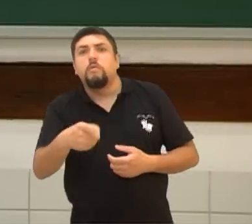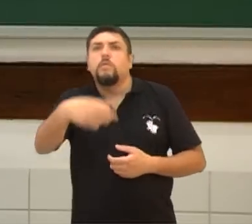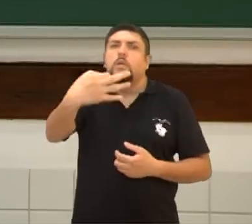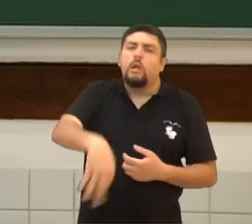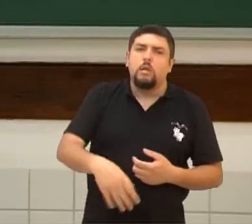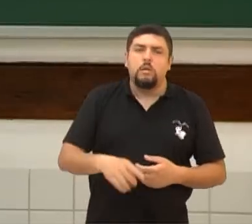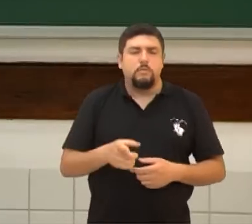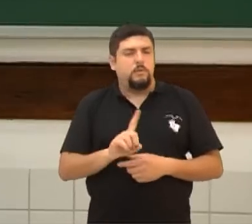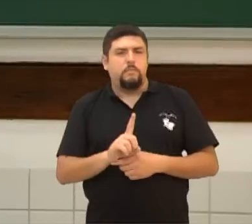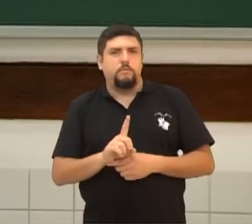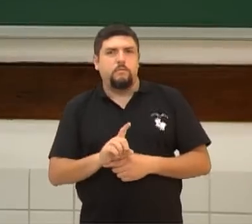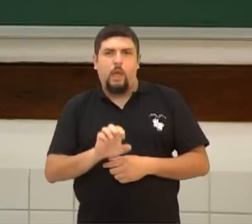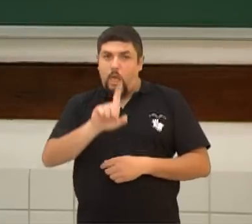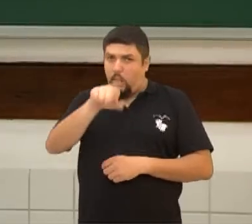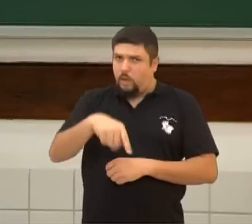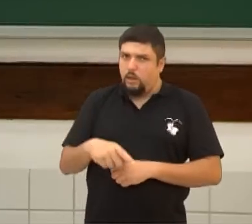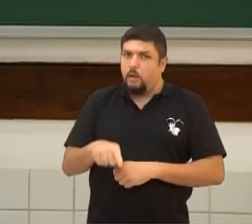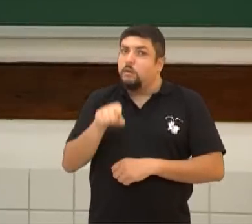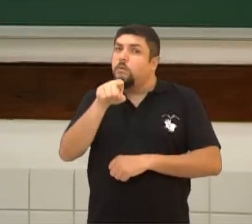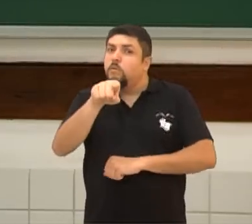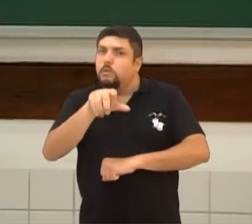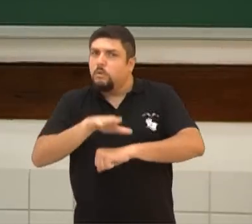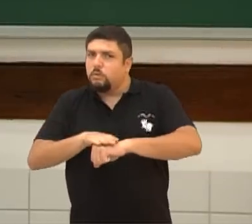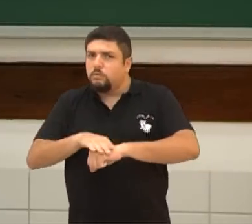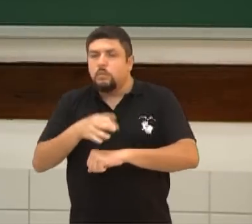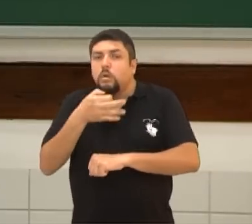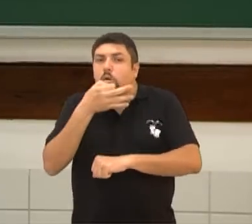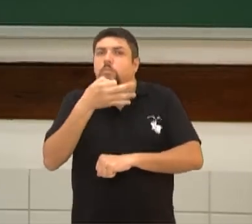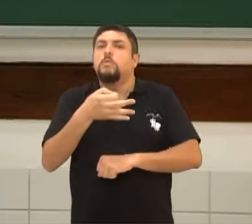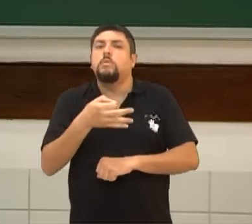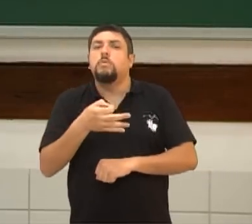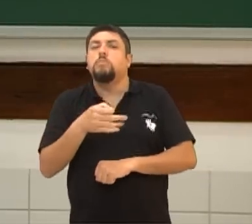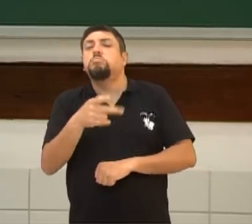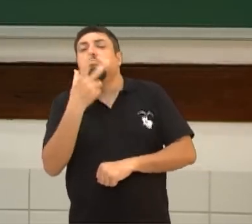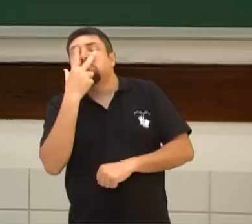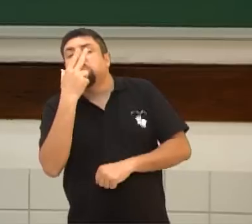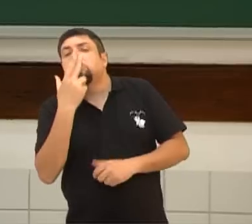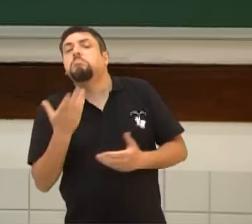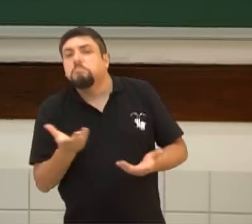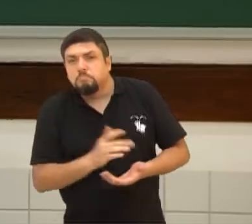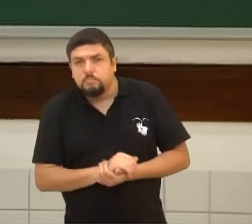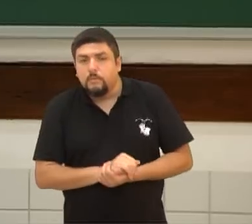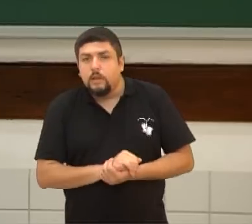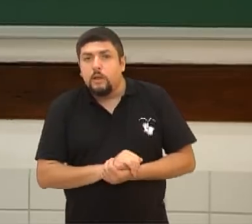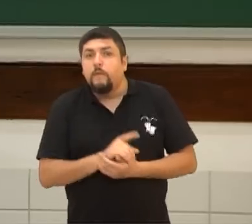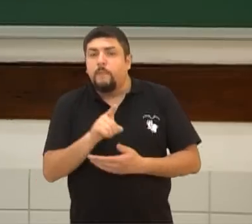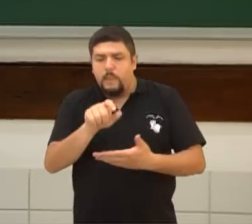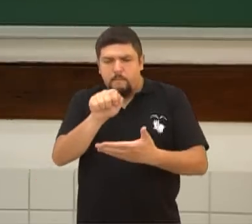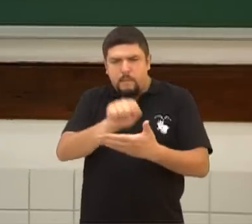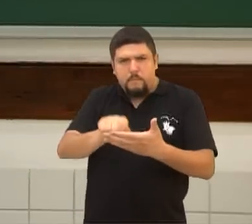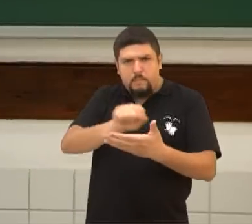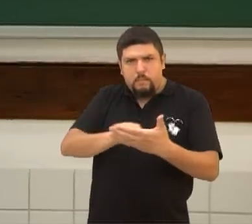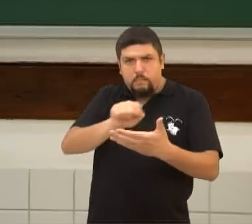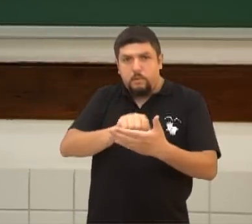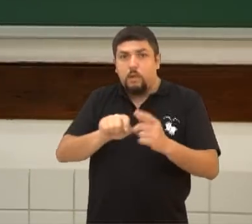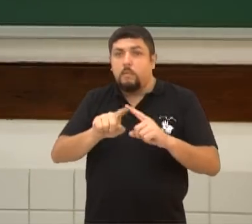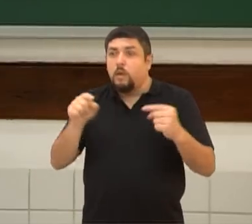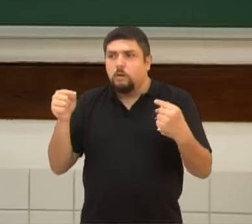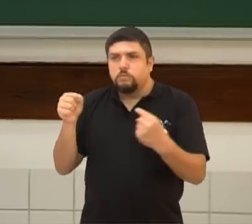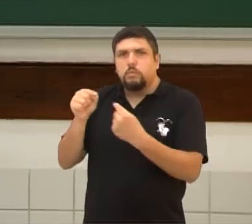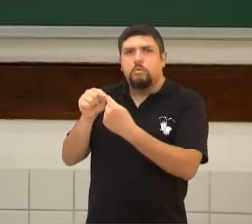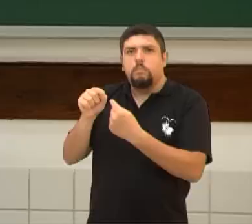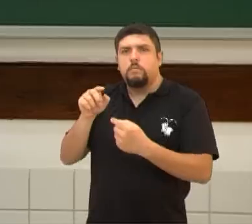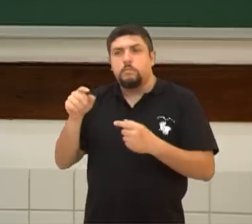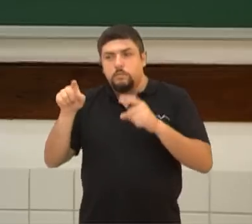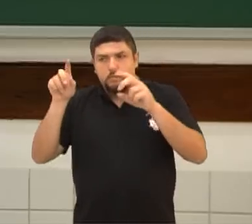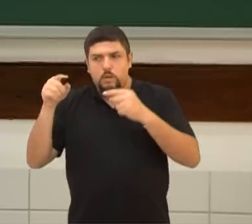Não, porque a professora Gláucia pede a sua opinião. Portanto, tudo que você escrever que tenha relação com a resposta,